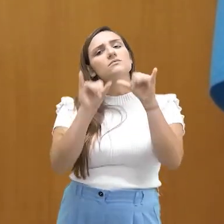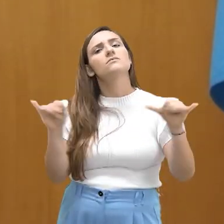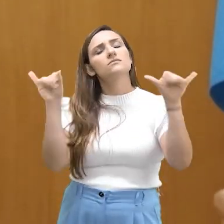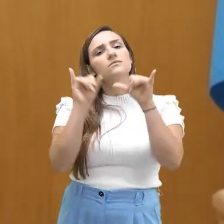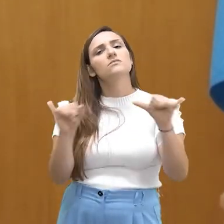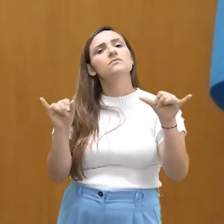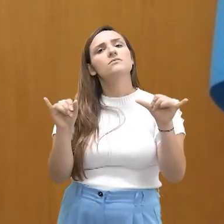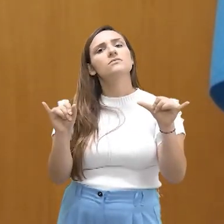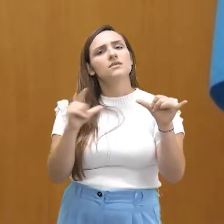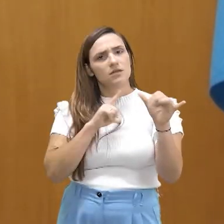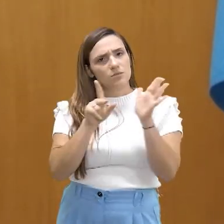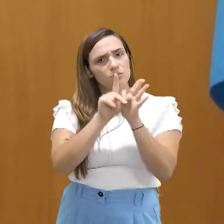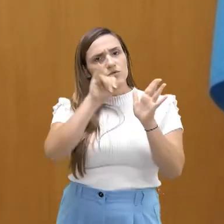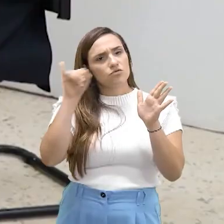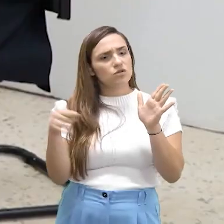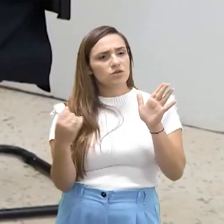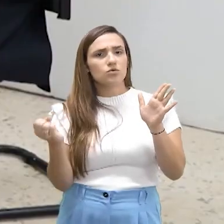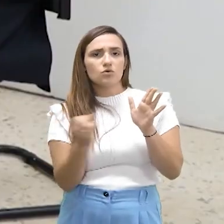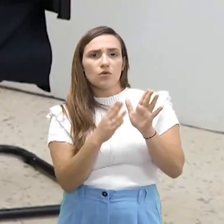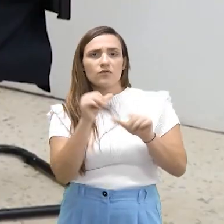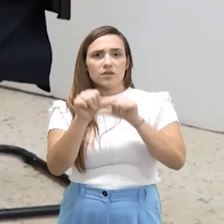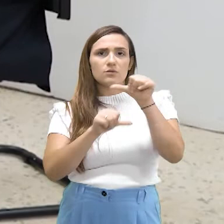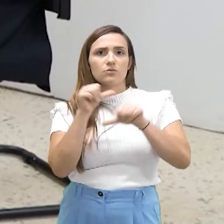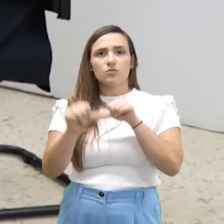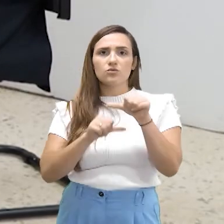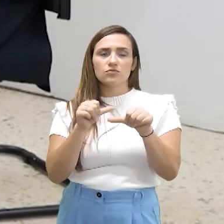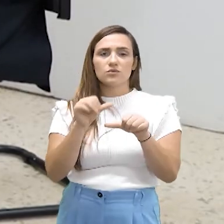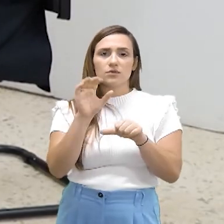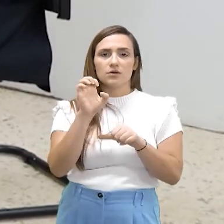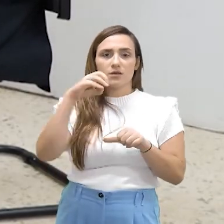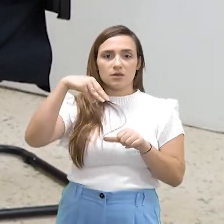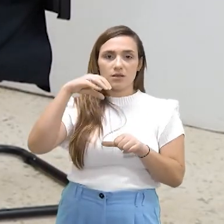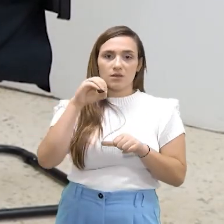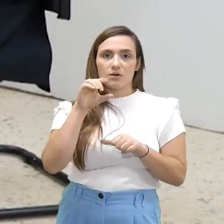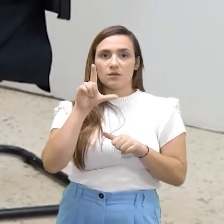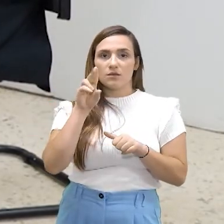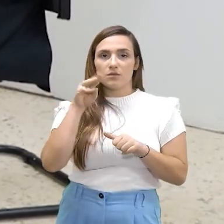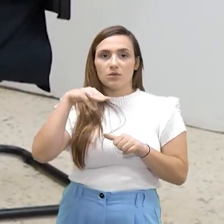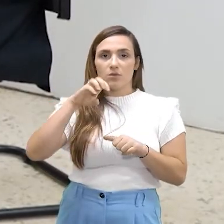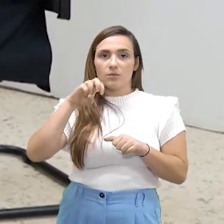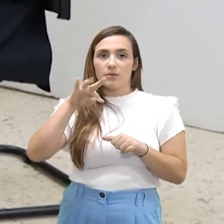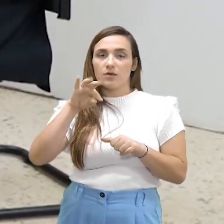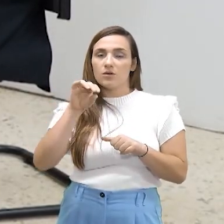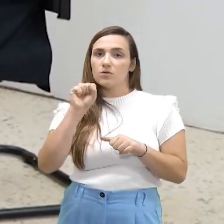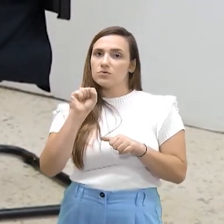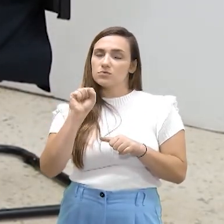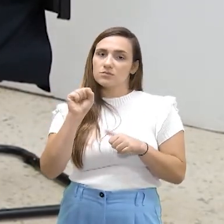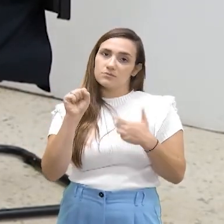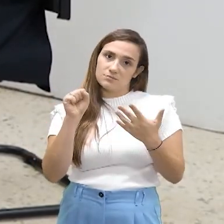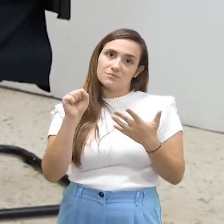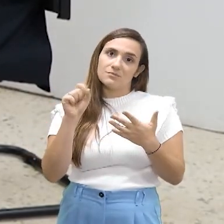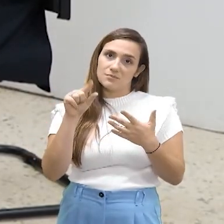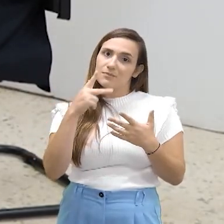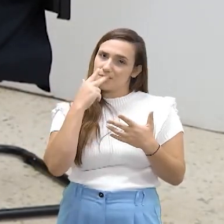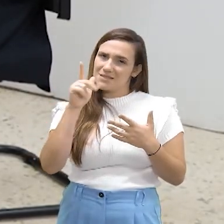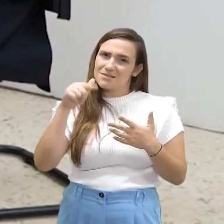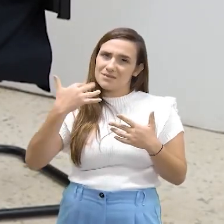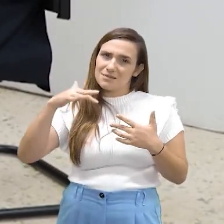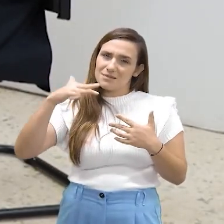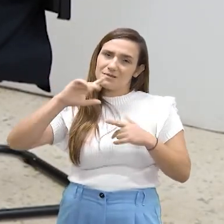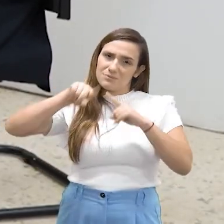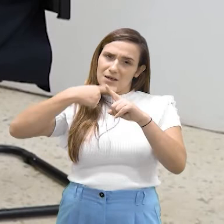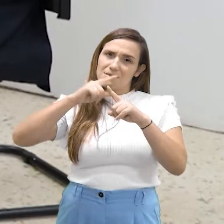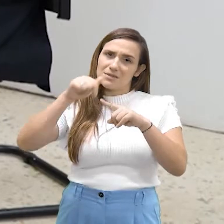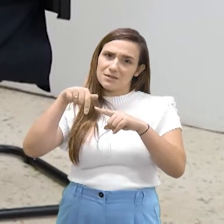antes o que o senhor tem a dizer sobre o projeto, né, que estabelece a alteração nos valores das taxas de cartórios no Estado, que é uma das